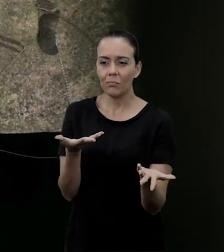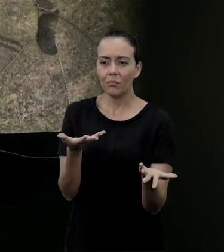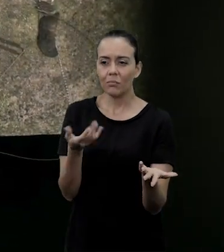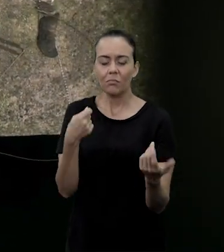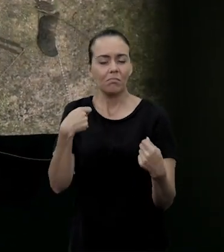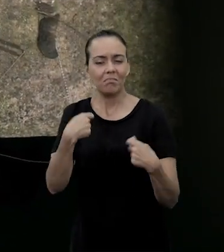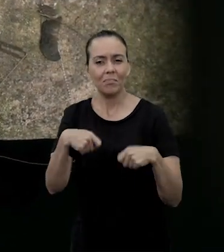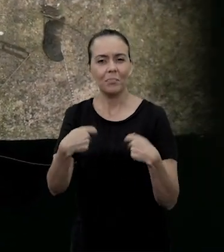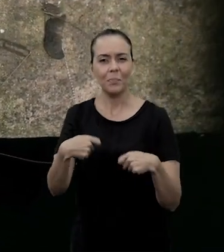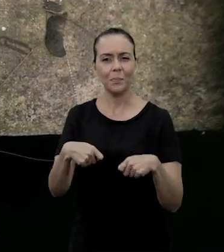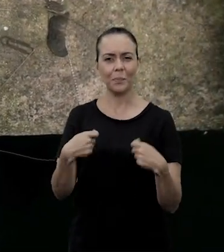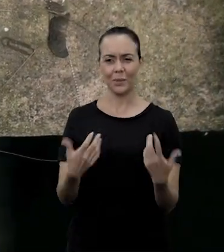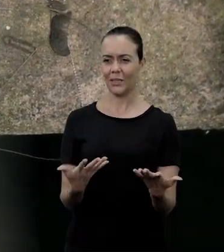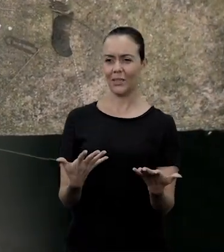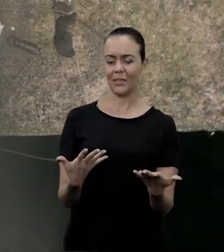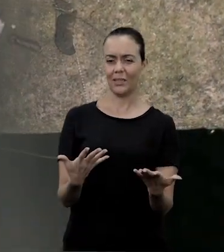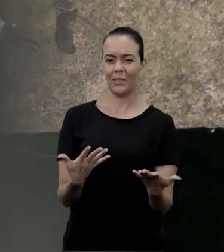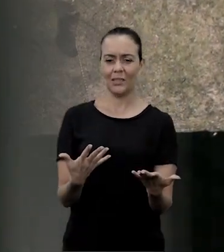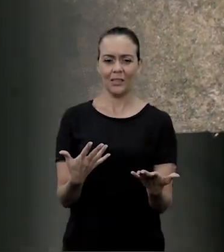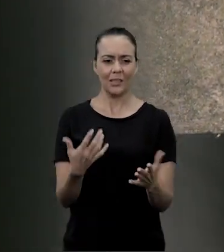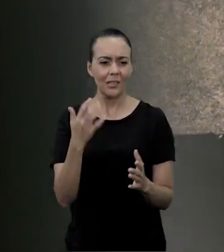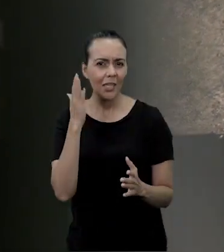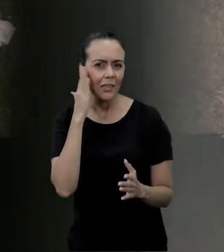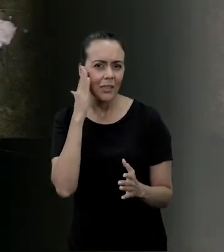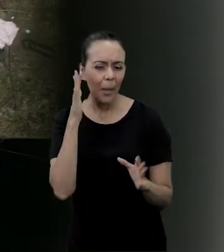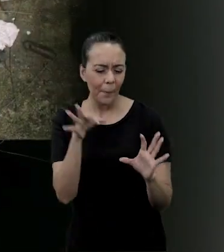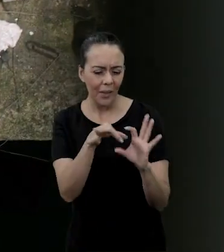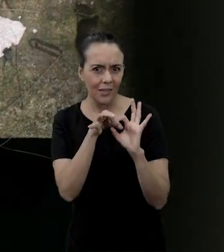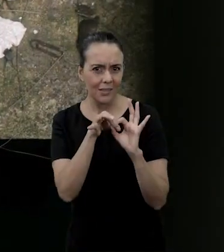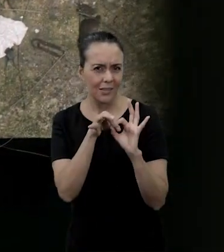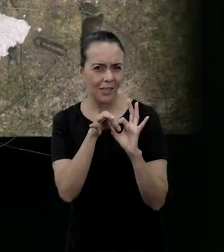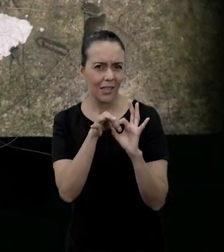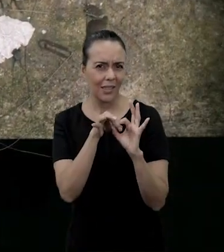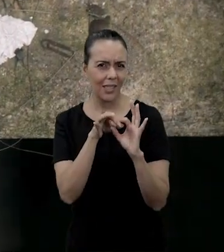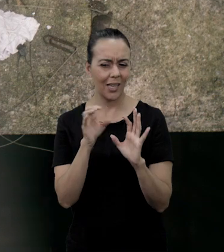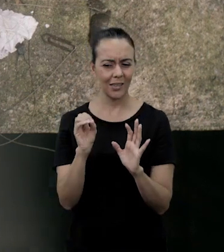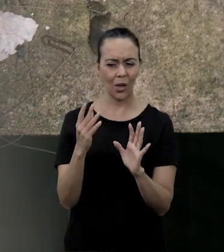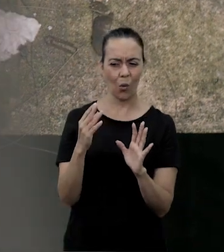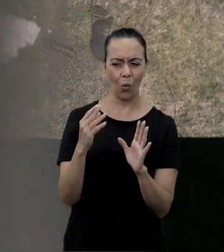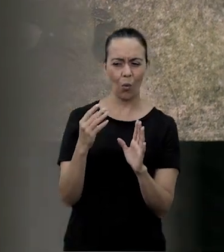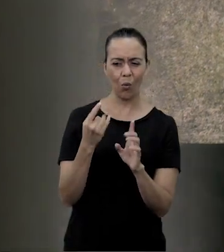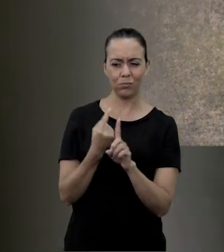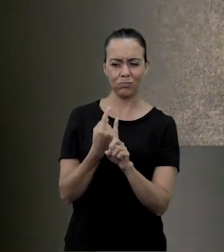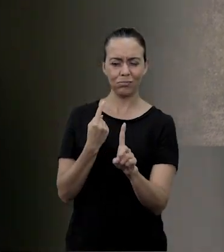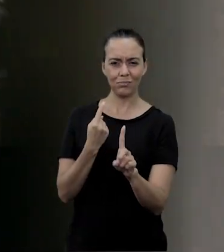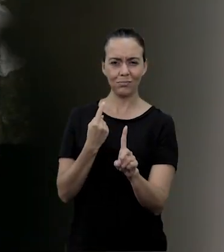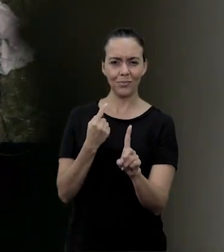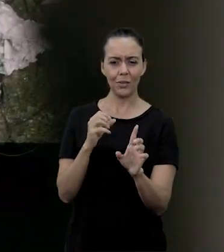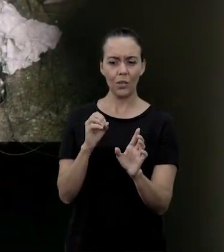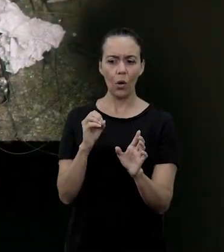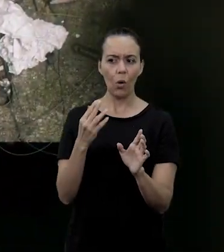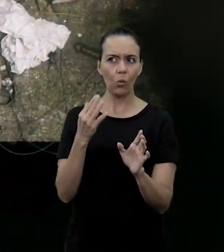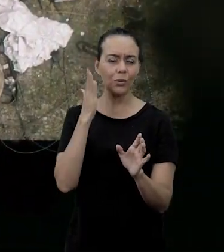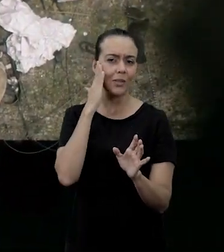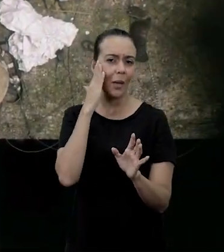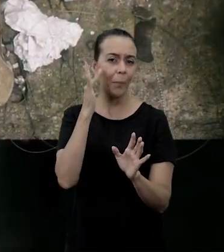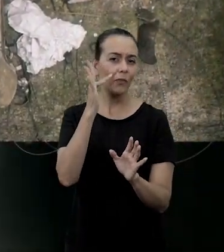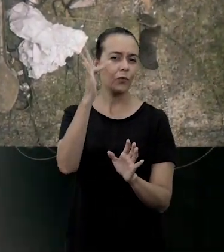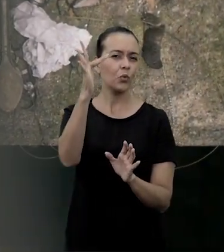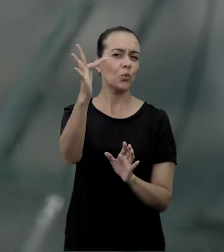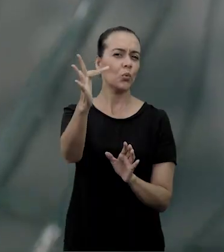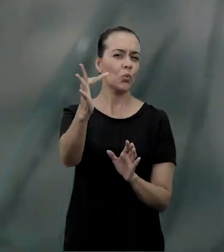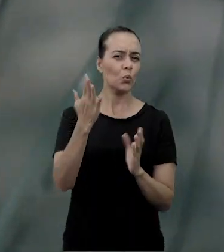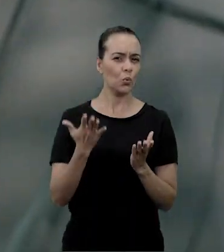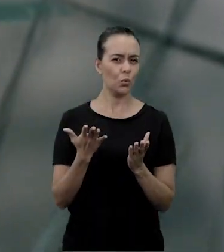minimamente equitativa ou minimamente integrada, ou mesmo de um próprio projeto de futuro sobre as